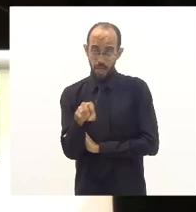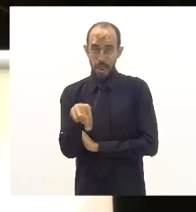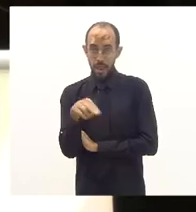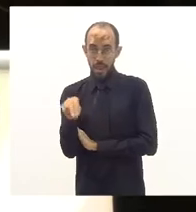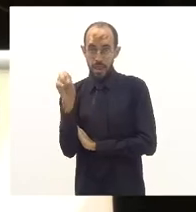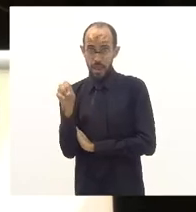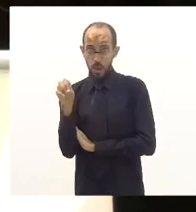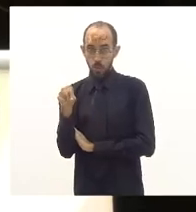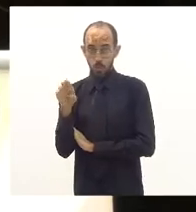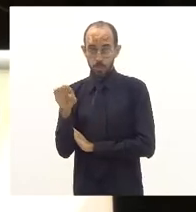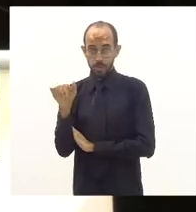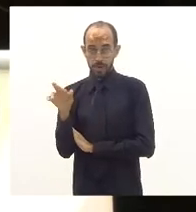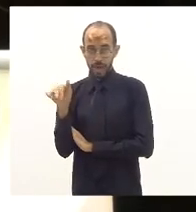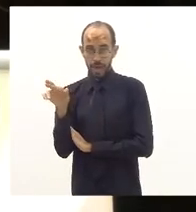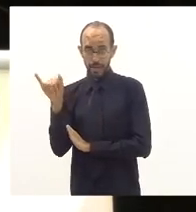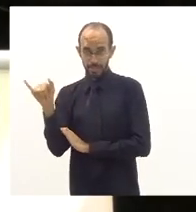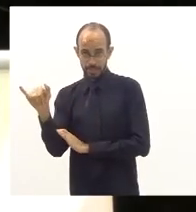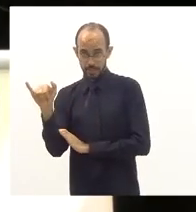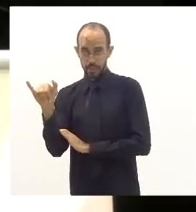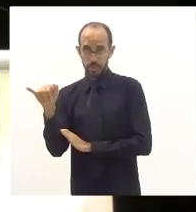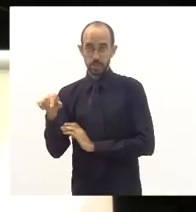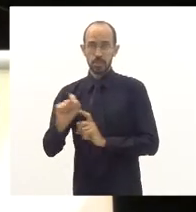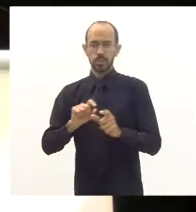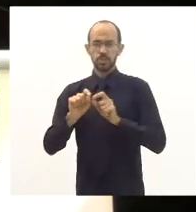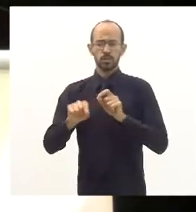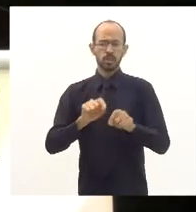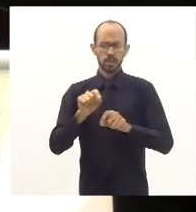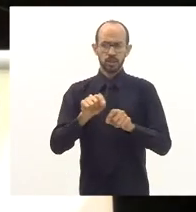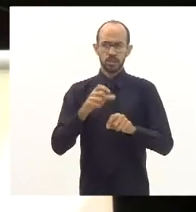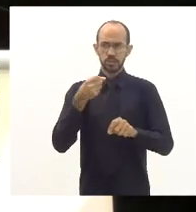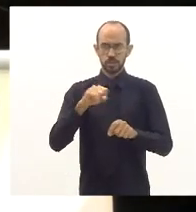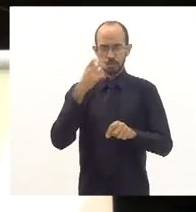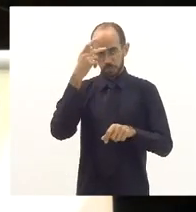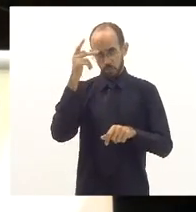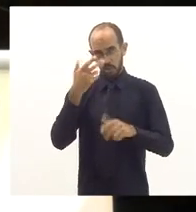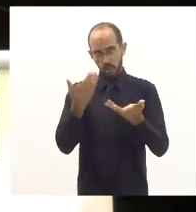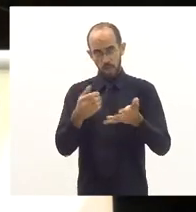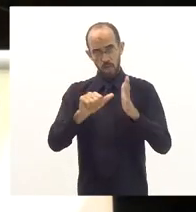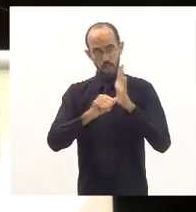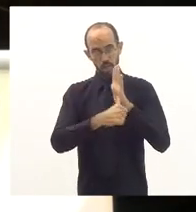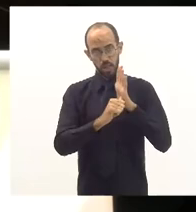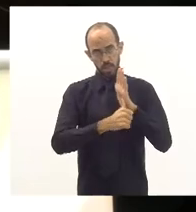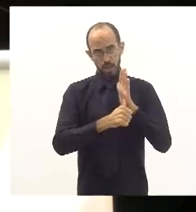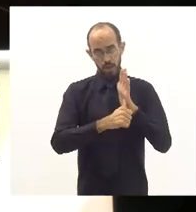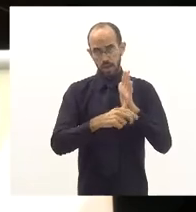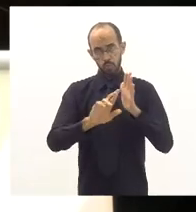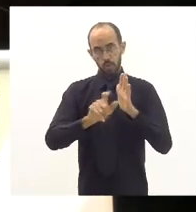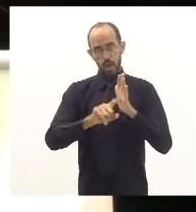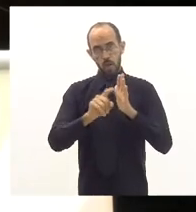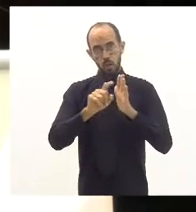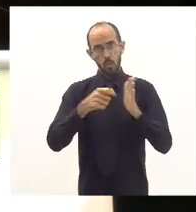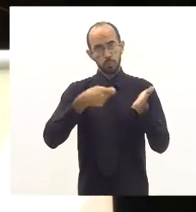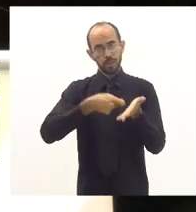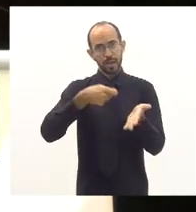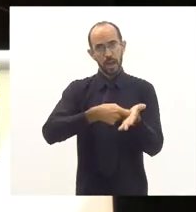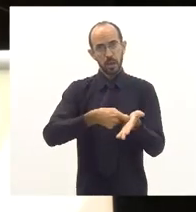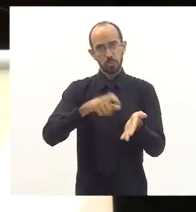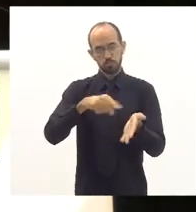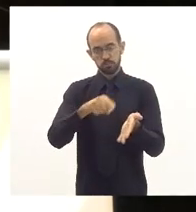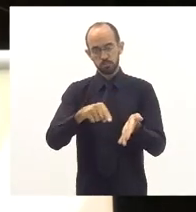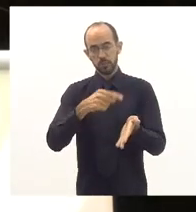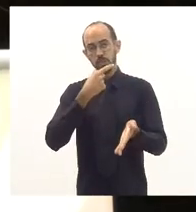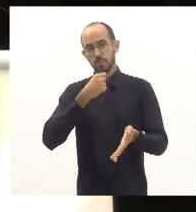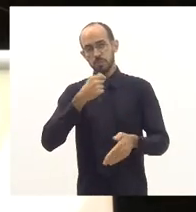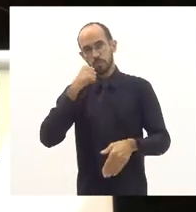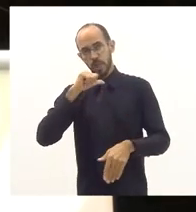não binária, procura o Detran para tirar o seu documento de identidade, ela não vai ser obrigada a marcar feminino, masculino ou